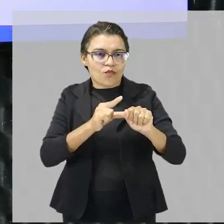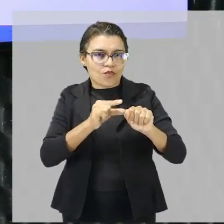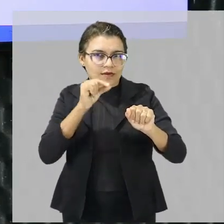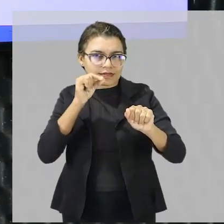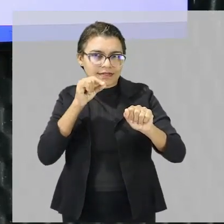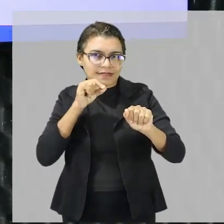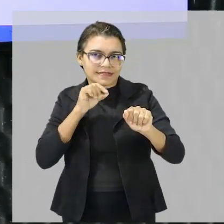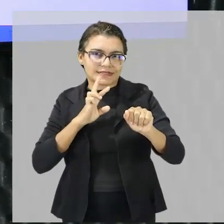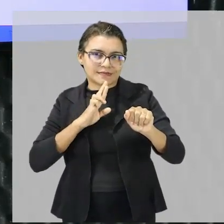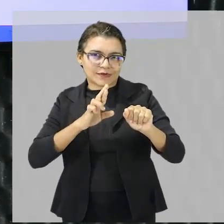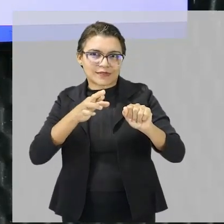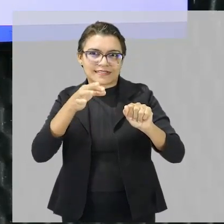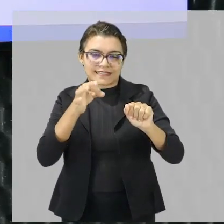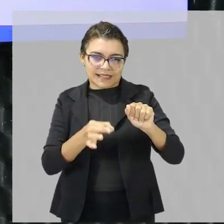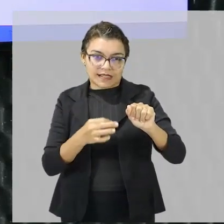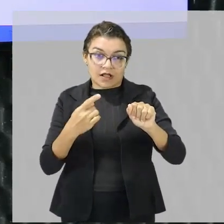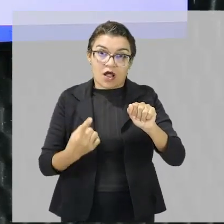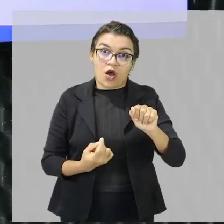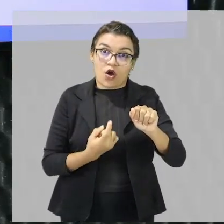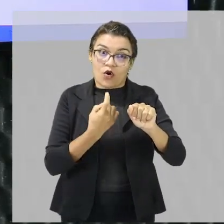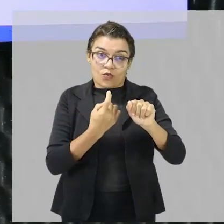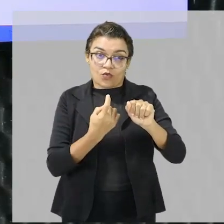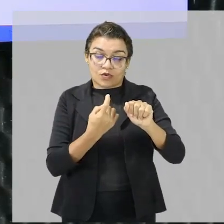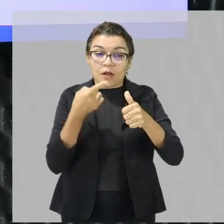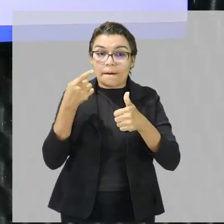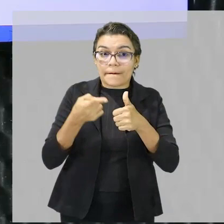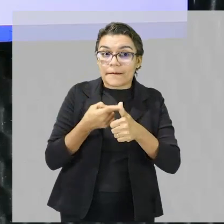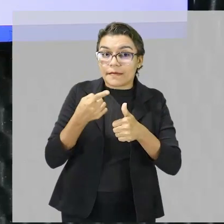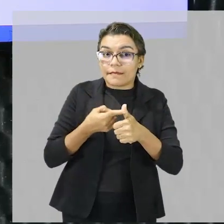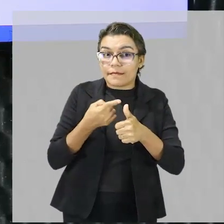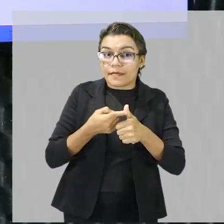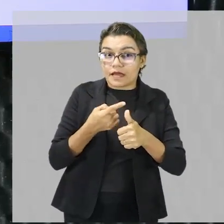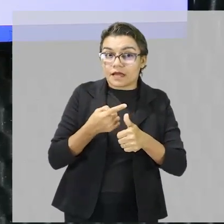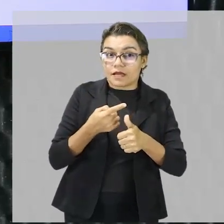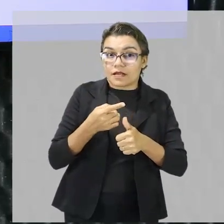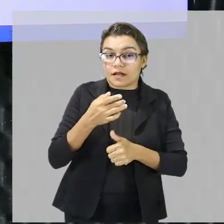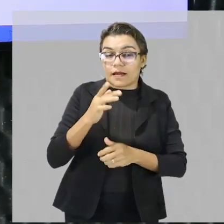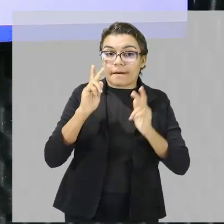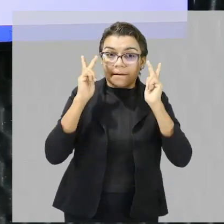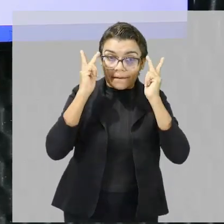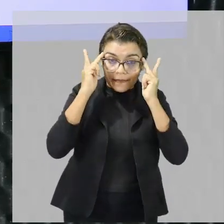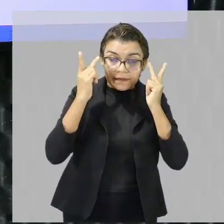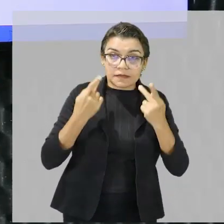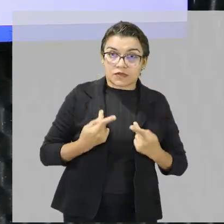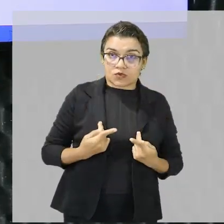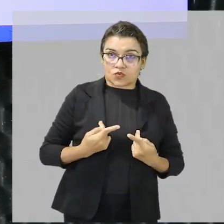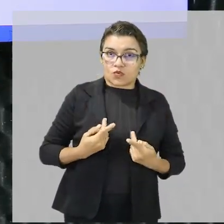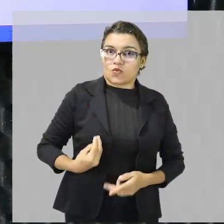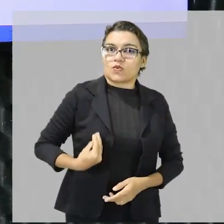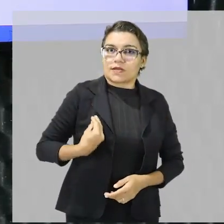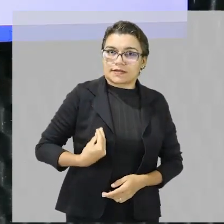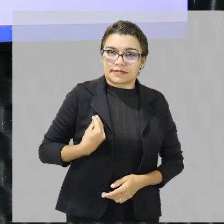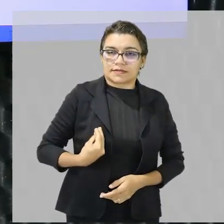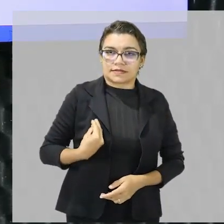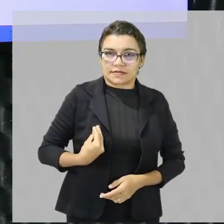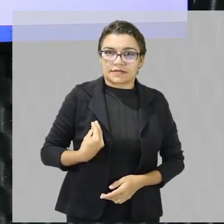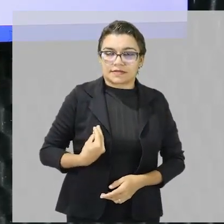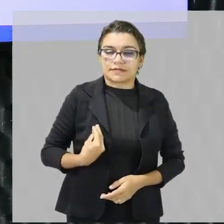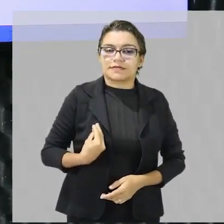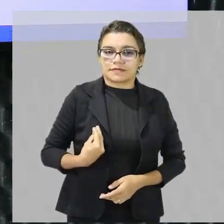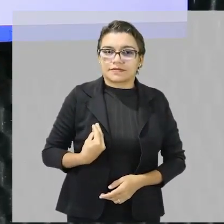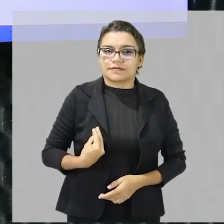A, que é a única que traz o primeiro homem existe, o ser humano, não é só o homem, né? Vamos